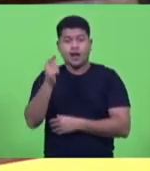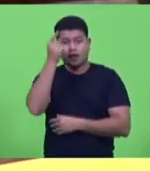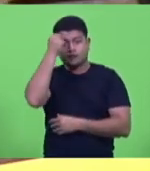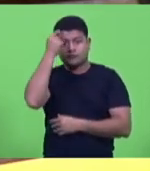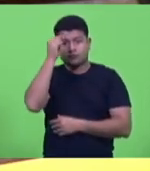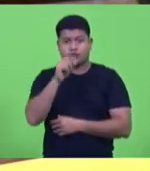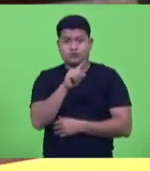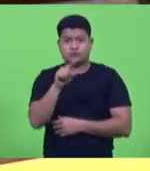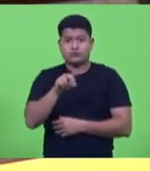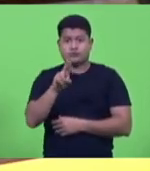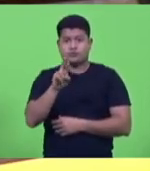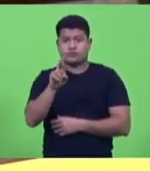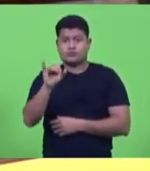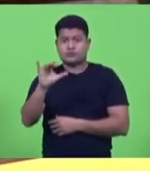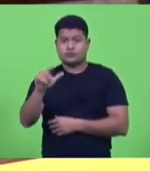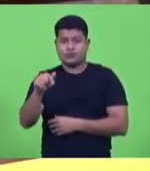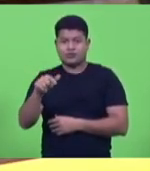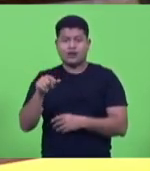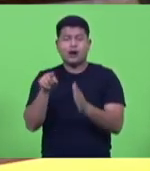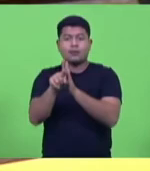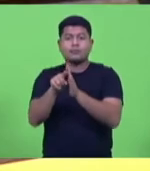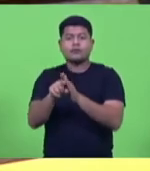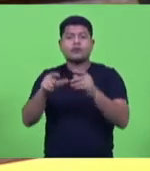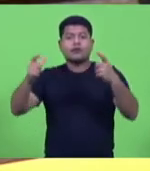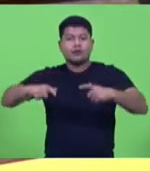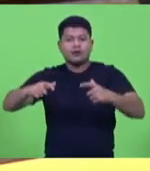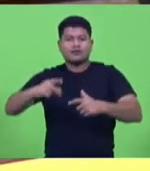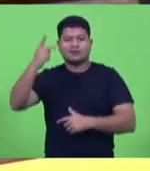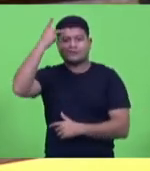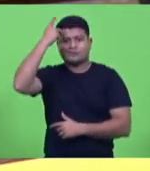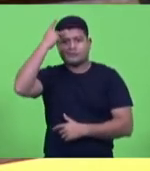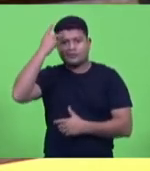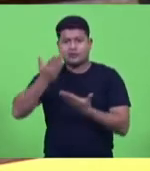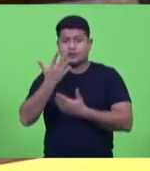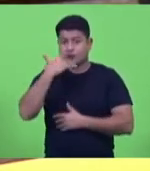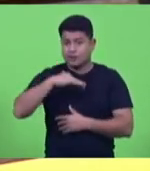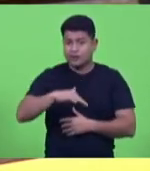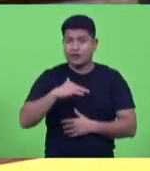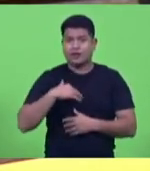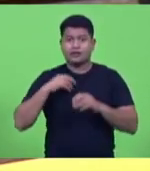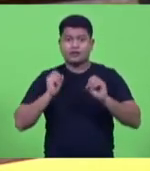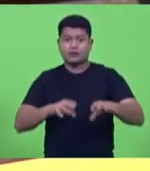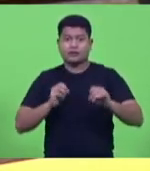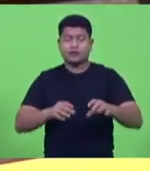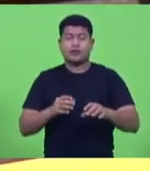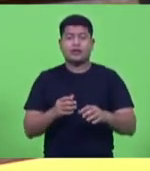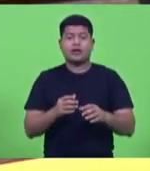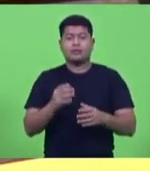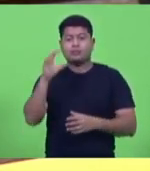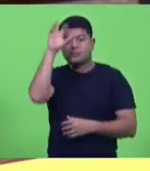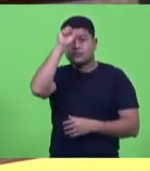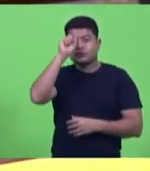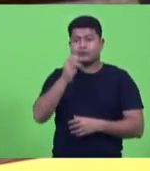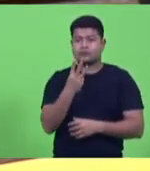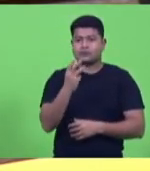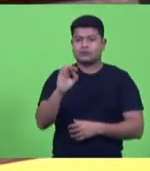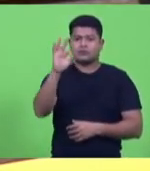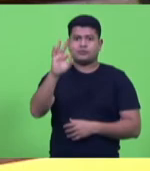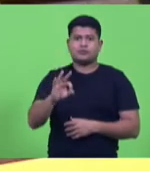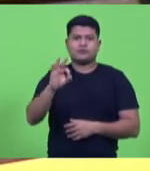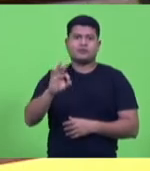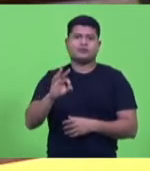cidade de São Paulo, apontou que as crianças em ensino remoto aprenderam apenas 30% do que deveriam ter aprendido do